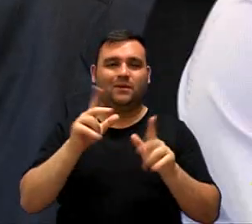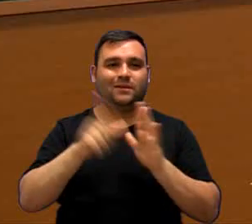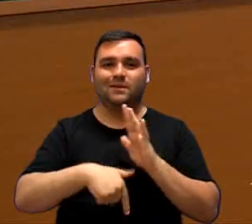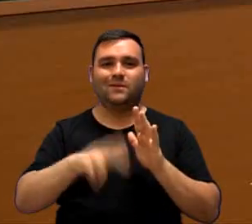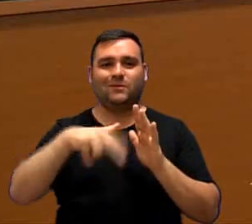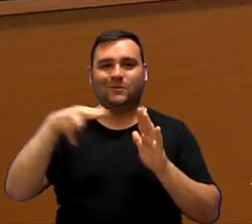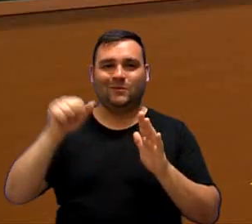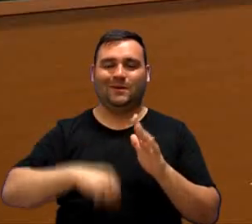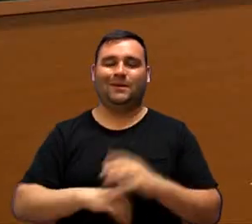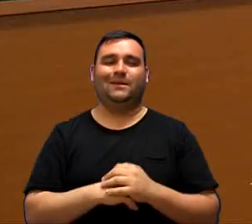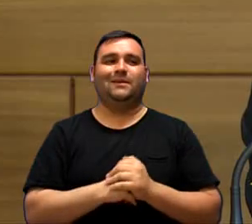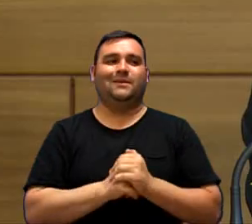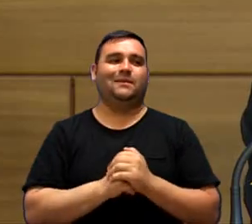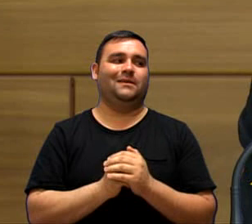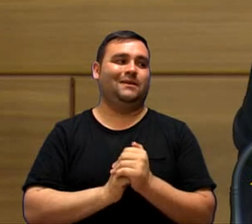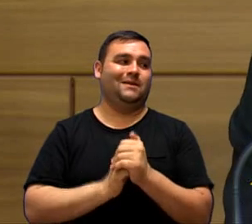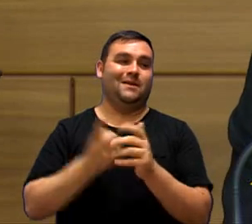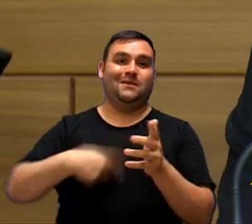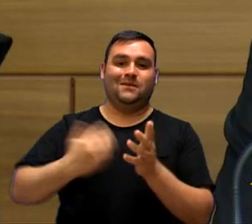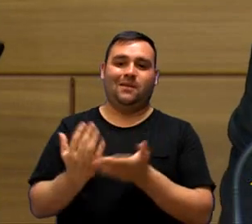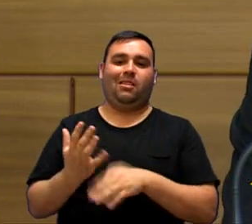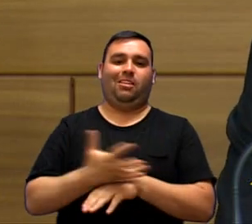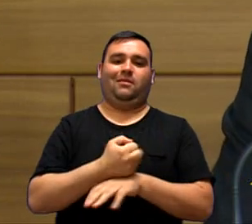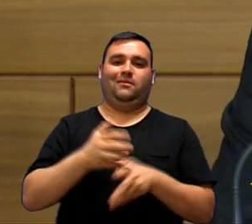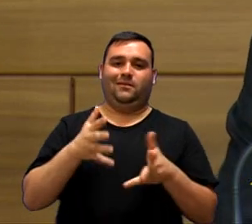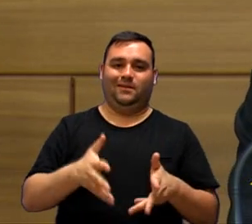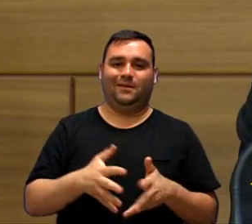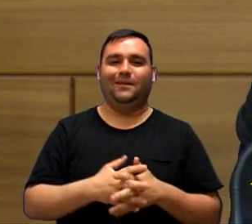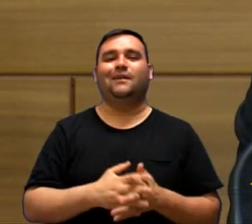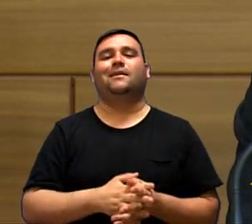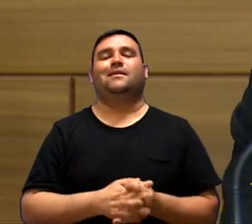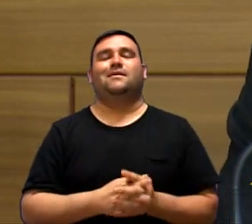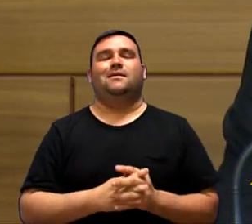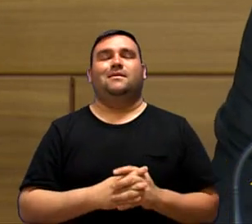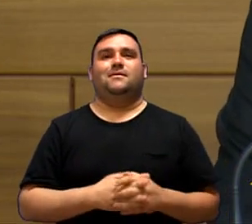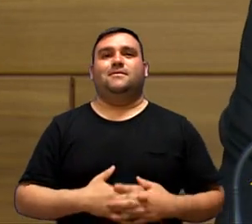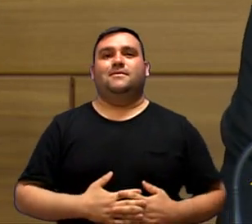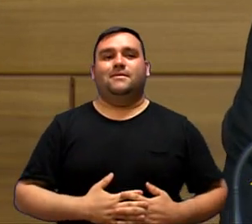atrasado, vereador. Desculpe. Nós que chegamos um pouco mais cedo, mas.